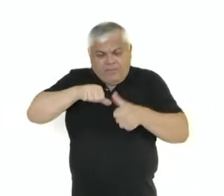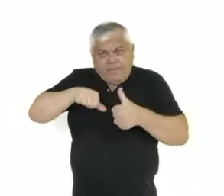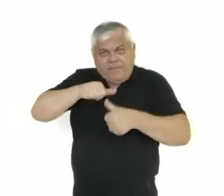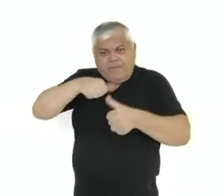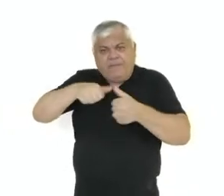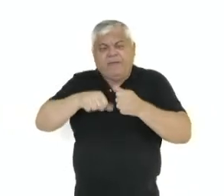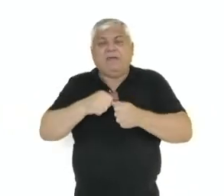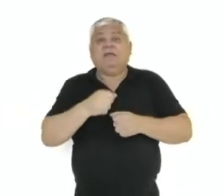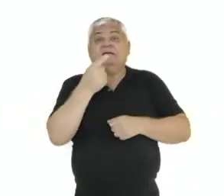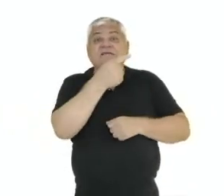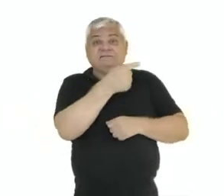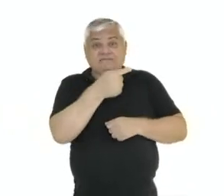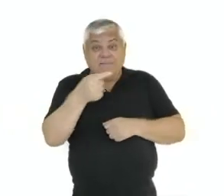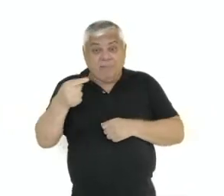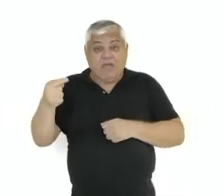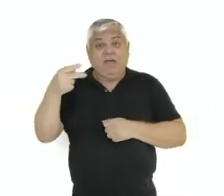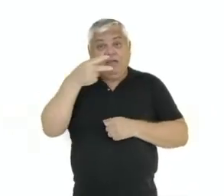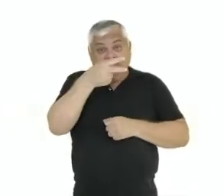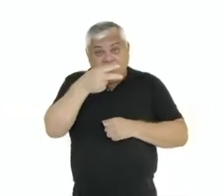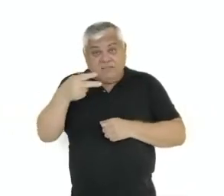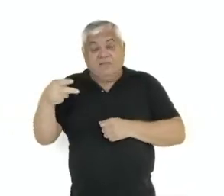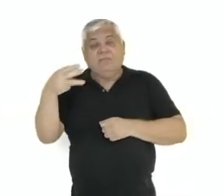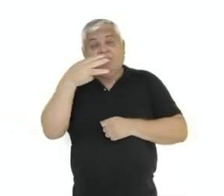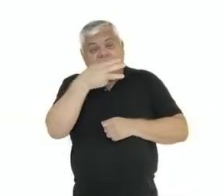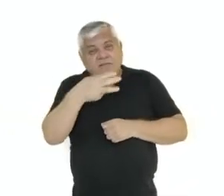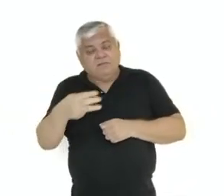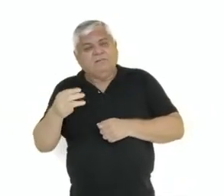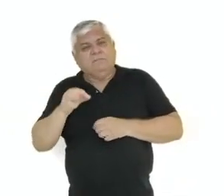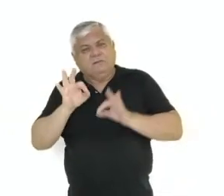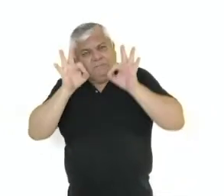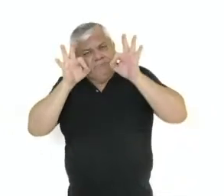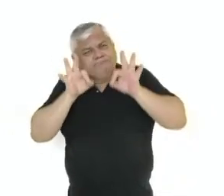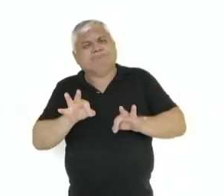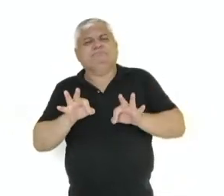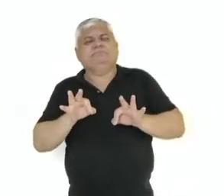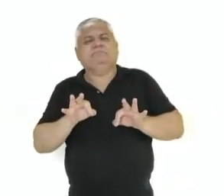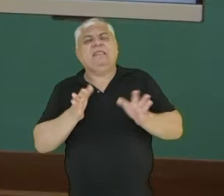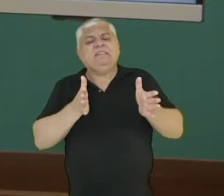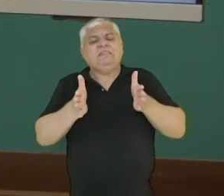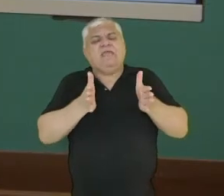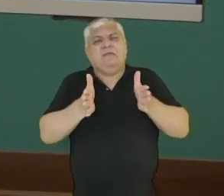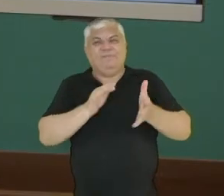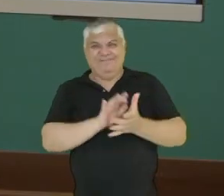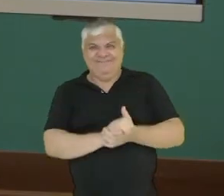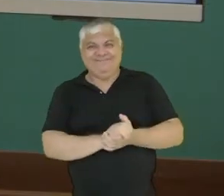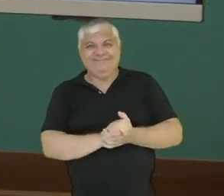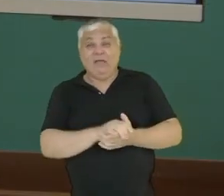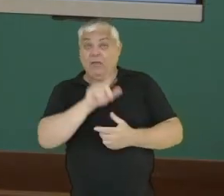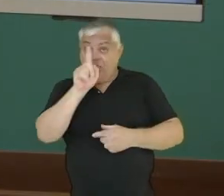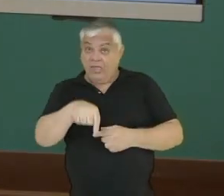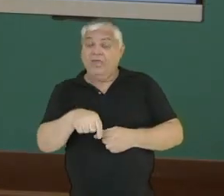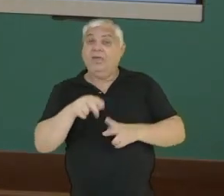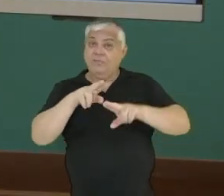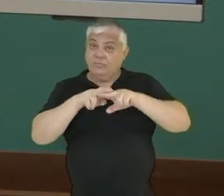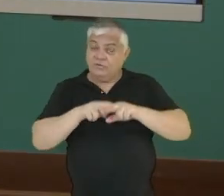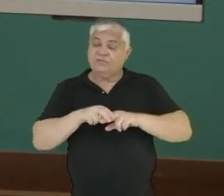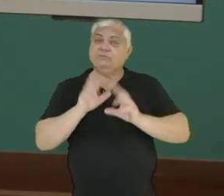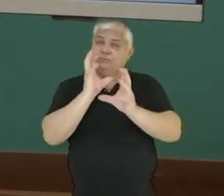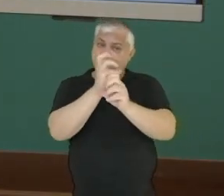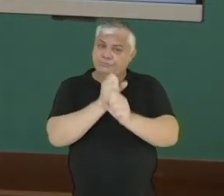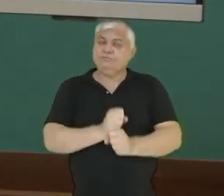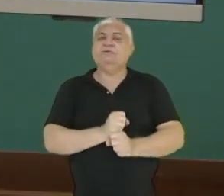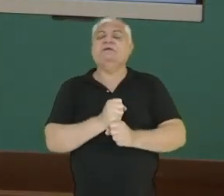contagem em semanas nos permite definir com mais exatidão o tempo de cada uma. É por isso, então, que é contabilizado